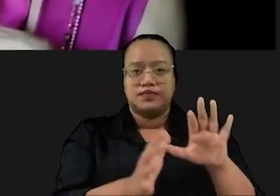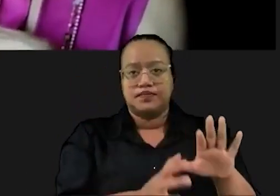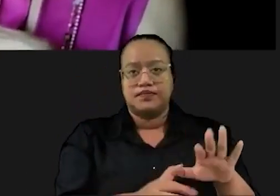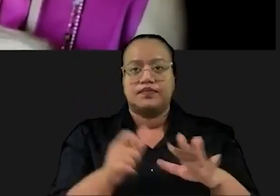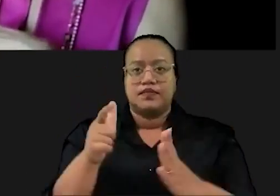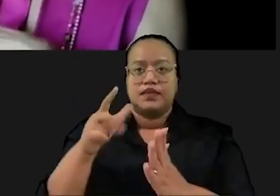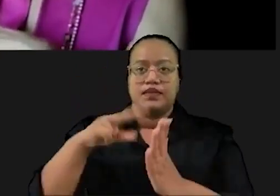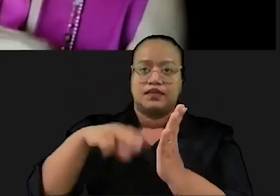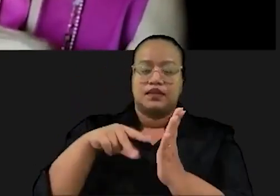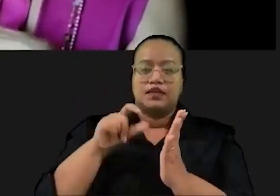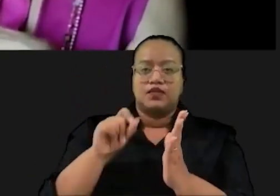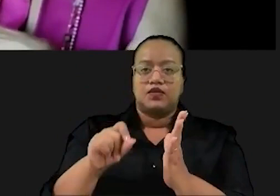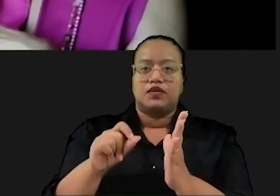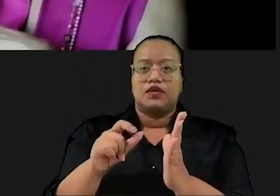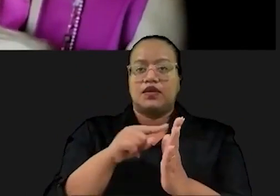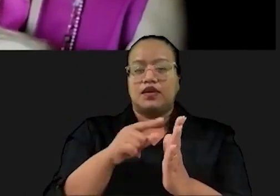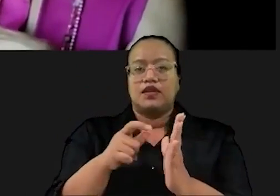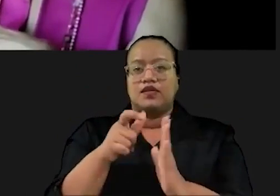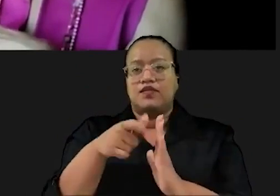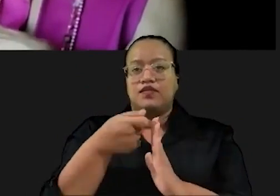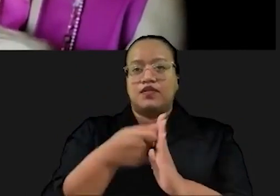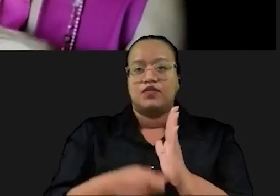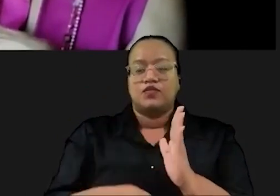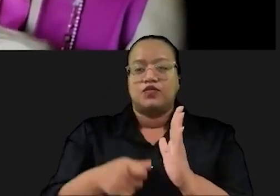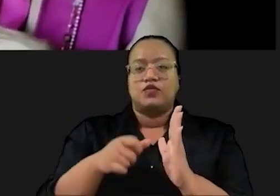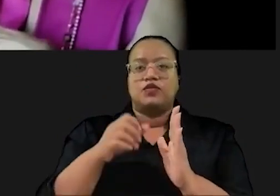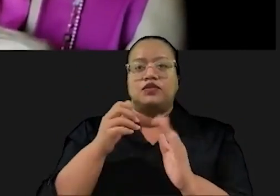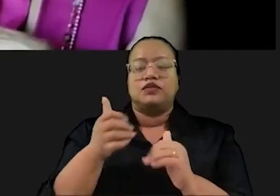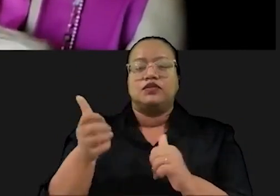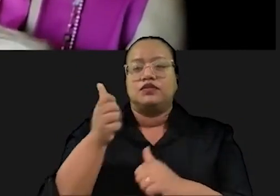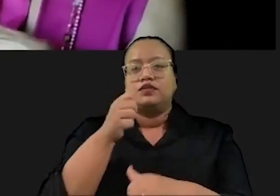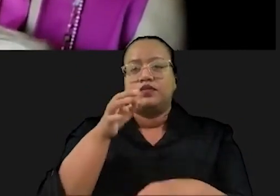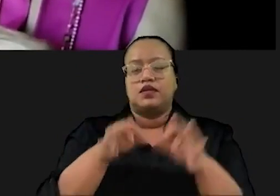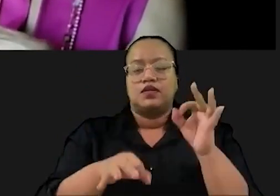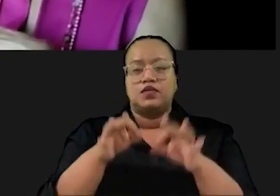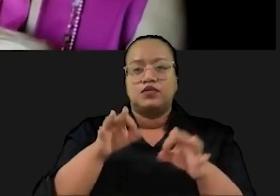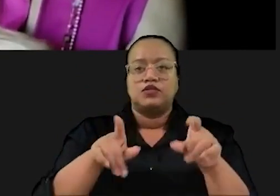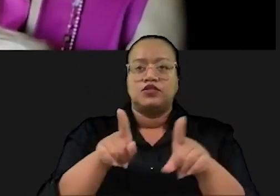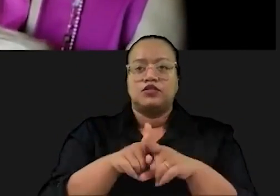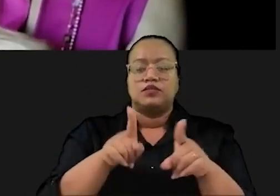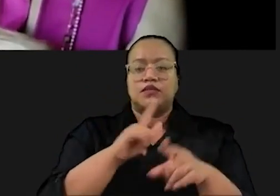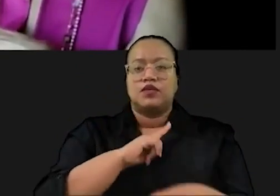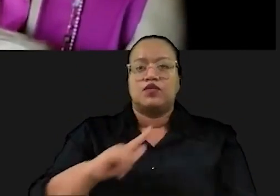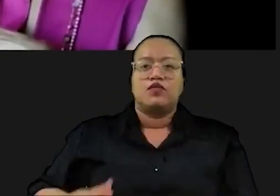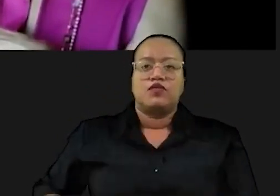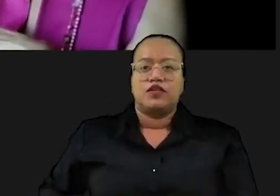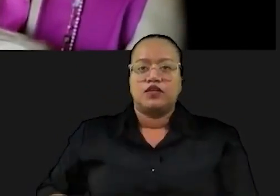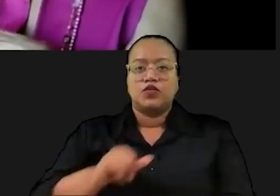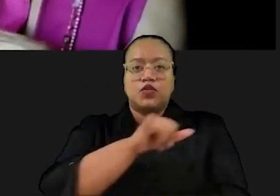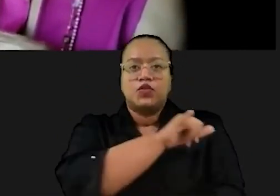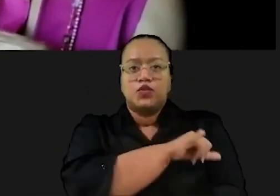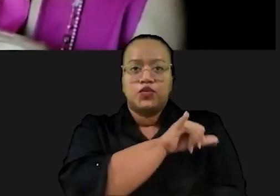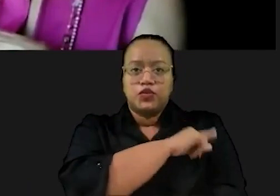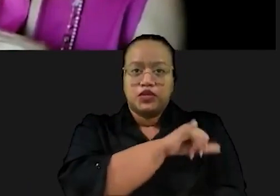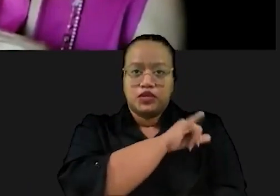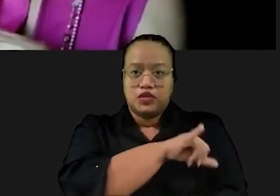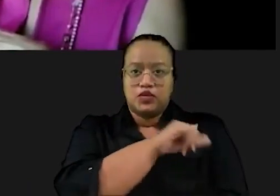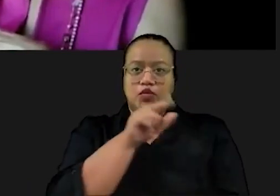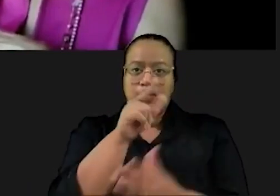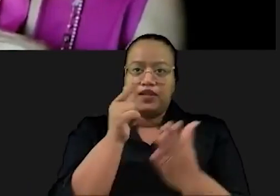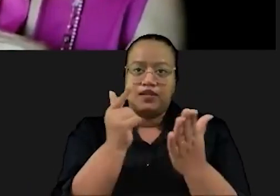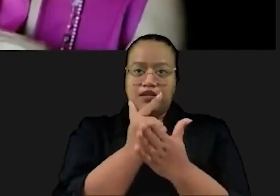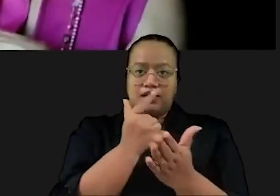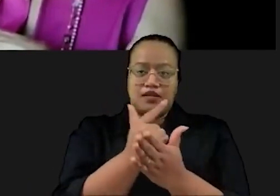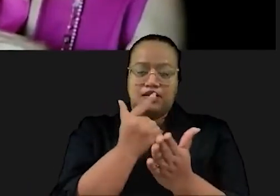foi governador do Rio de Janeiro também, isso no início do século XX, chamado Alberto Torres,